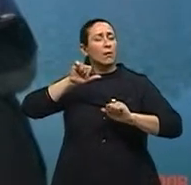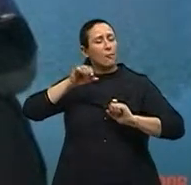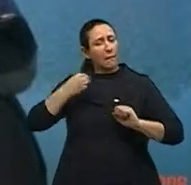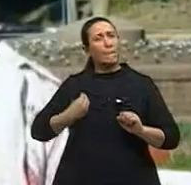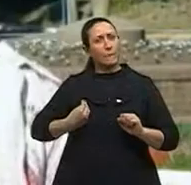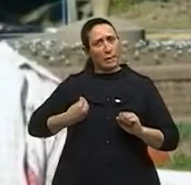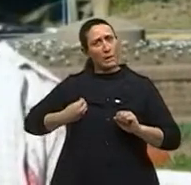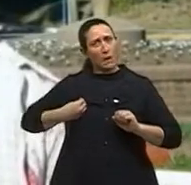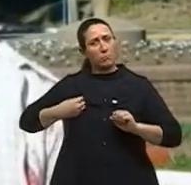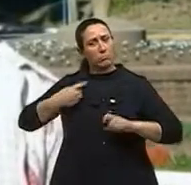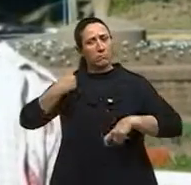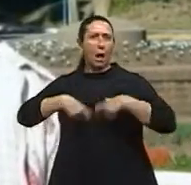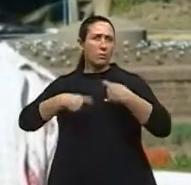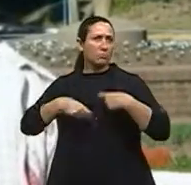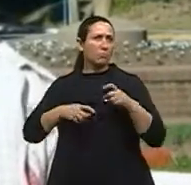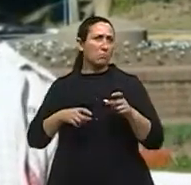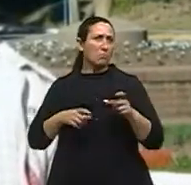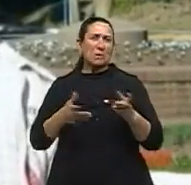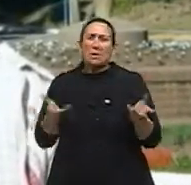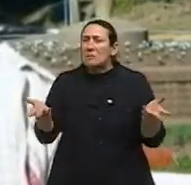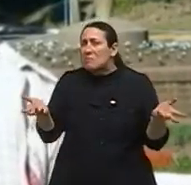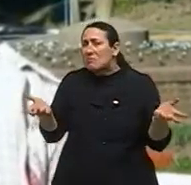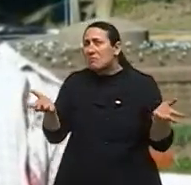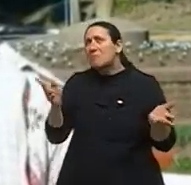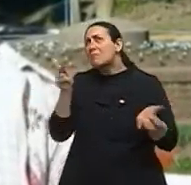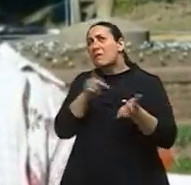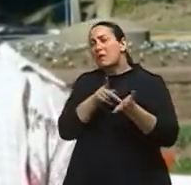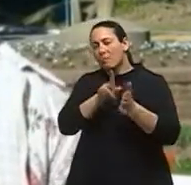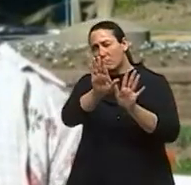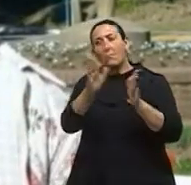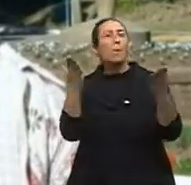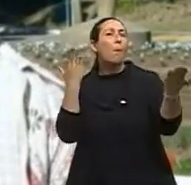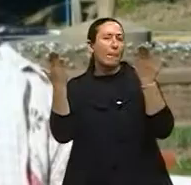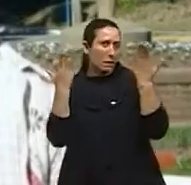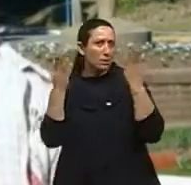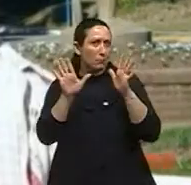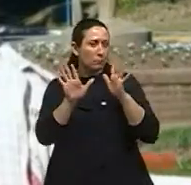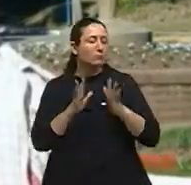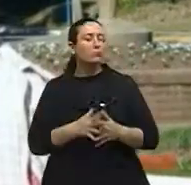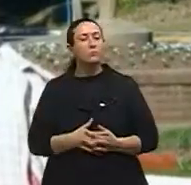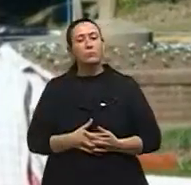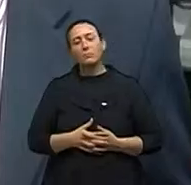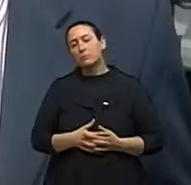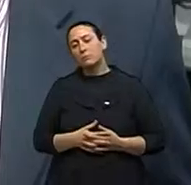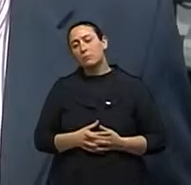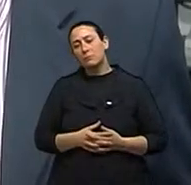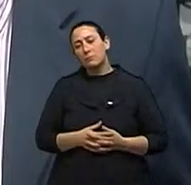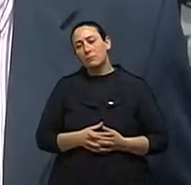sexual mas também isso aí vamos fazer uma comparação